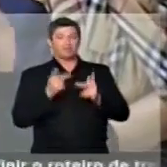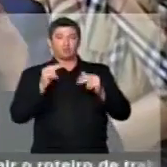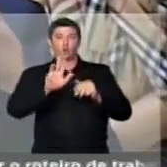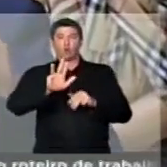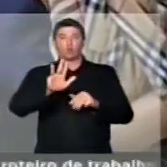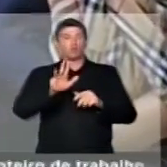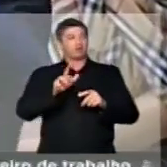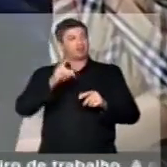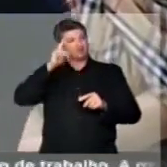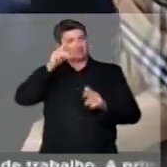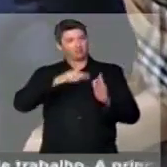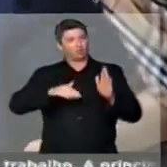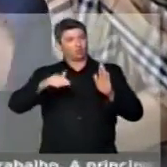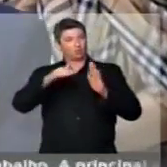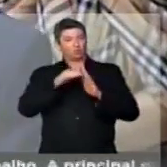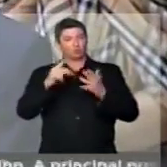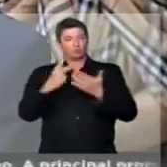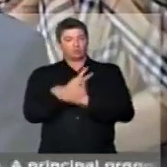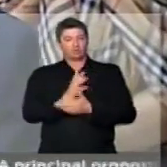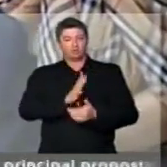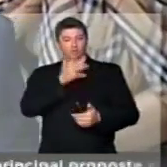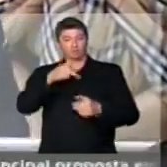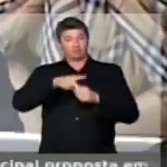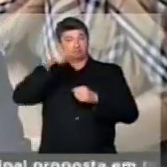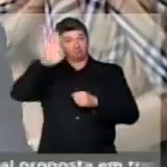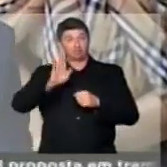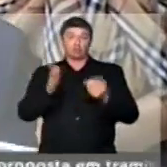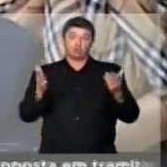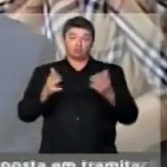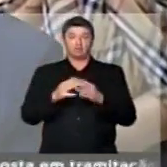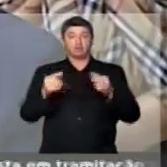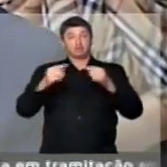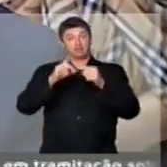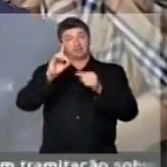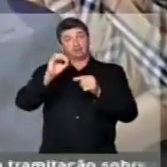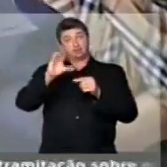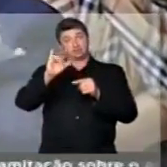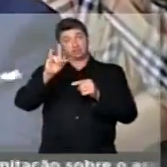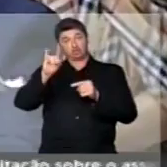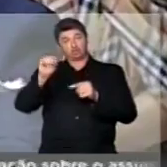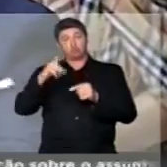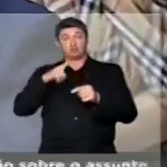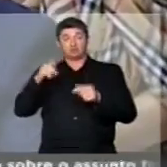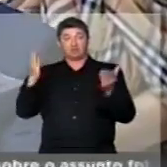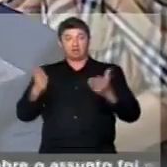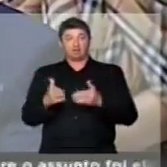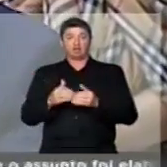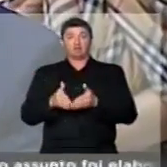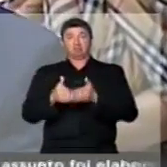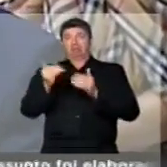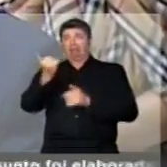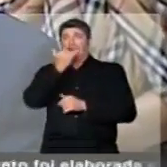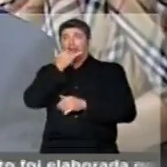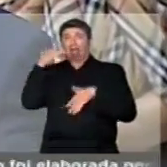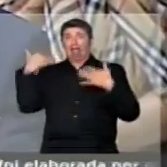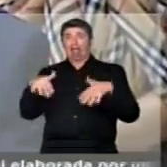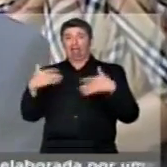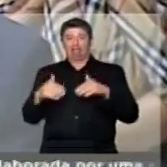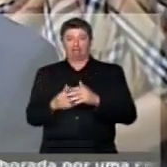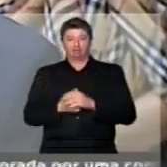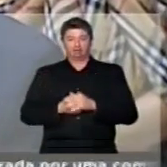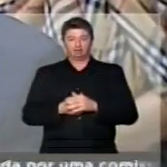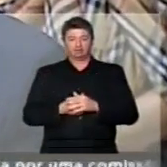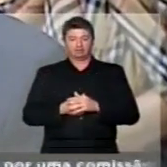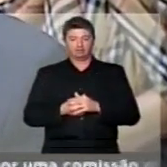Lula comandava tudo aquilo que aconteceu na Petrobras, segundo Delcídio Amaral, que está agora pedindo desculpas ao país.